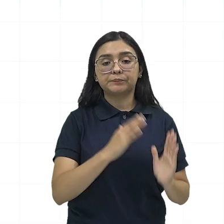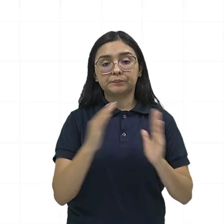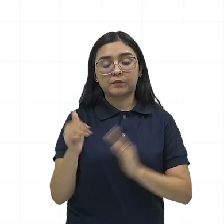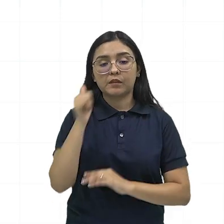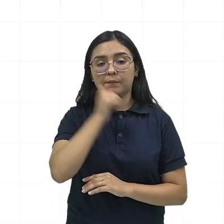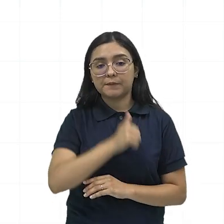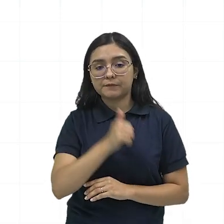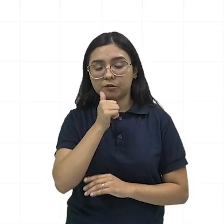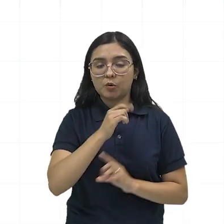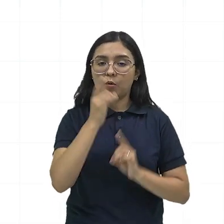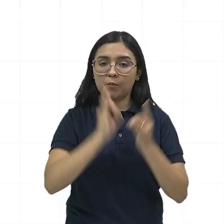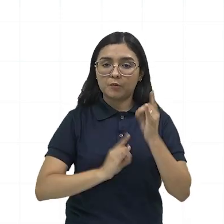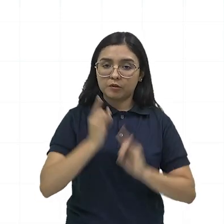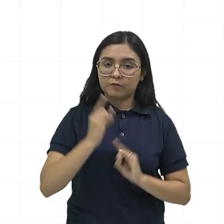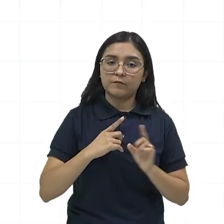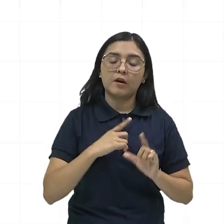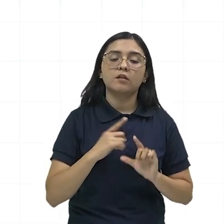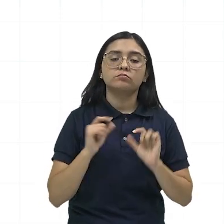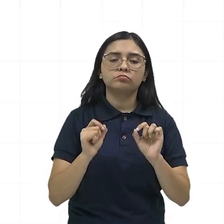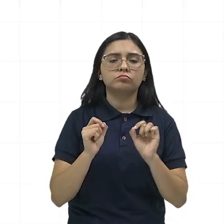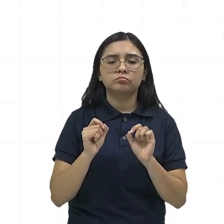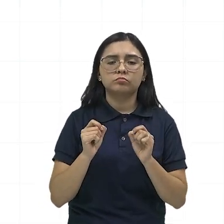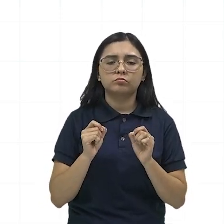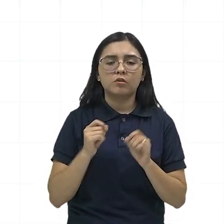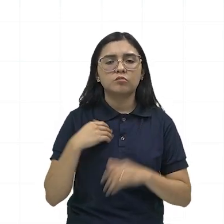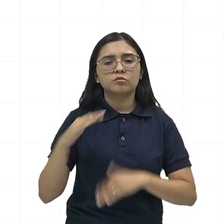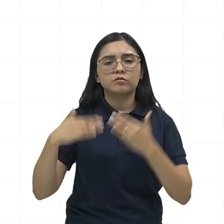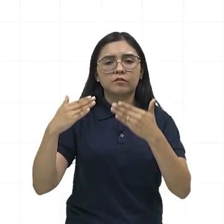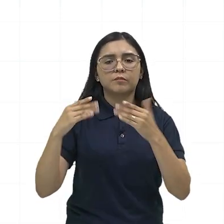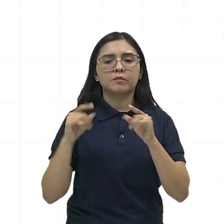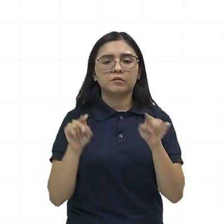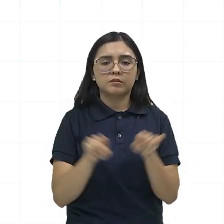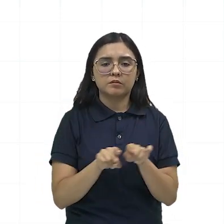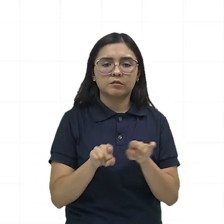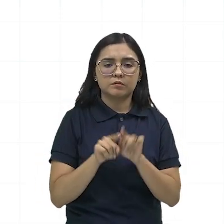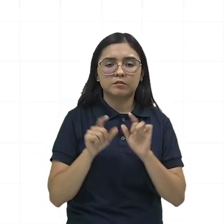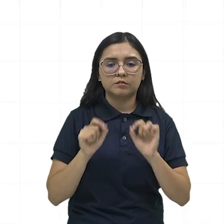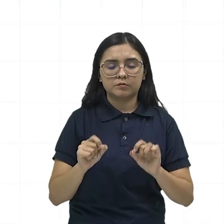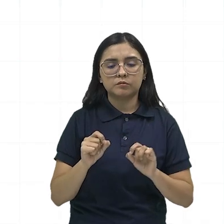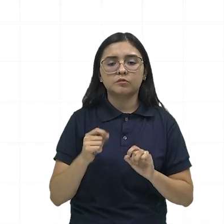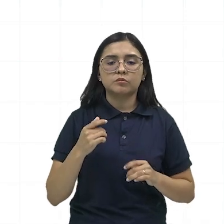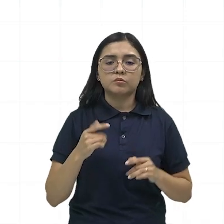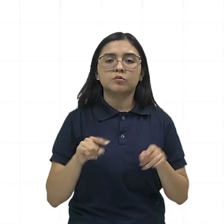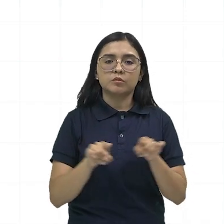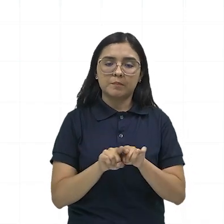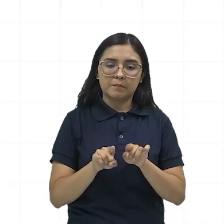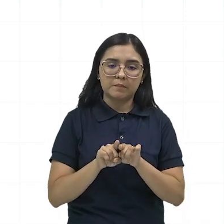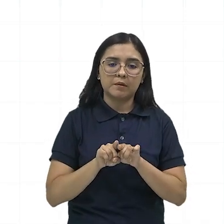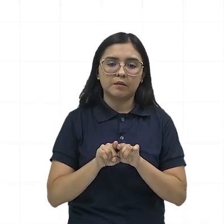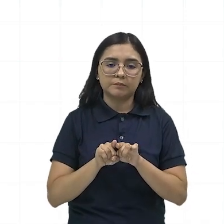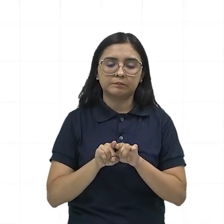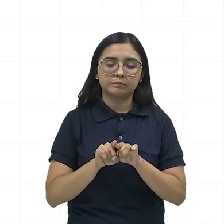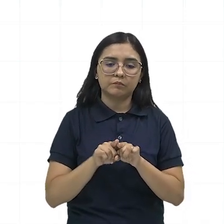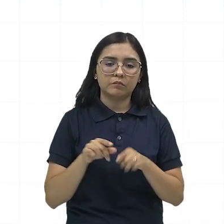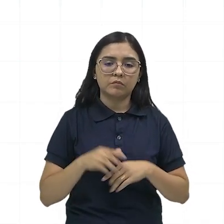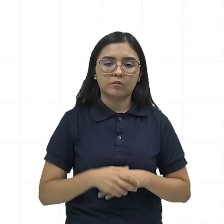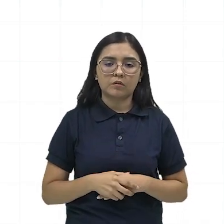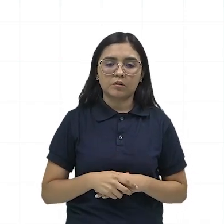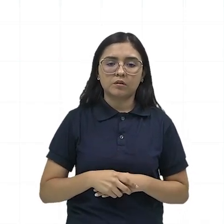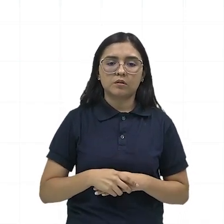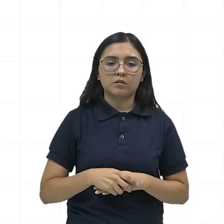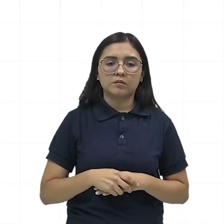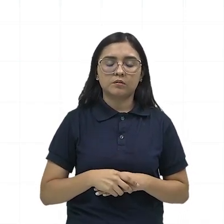o estrogênio ele vai atuar no desenvolvimento e na manutenção dos órgãos sexuais femininos e